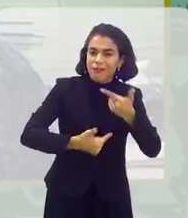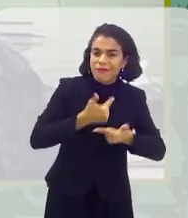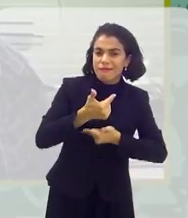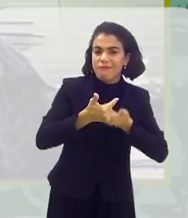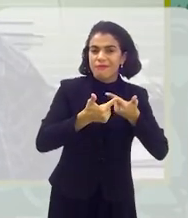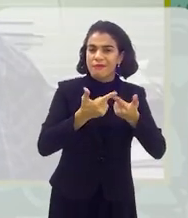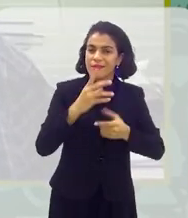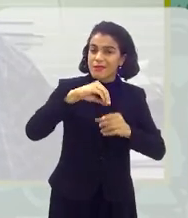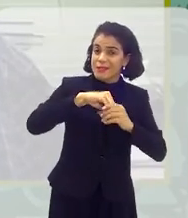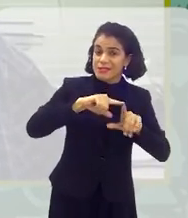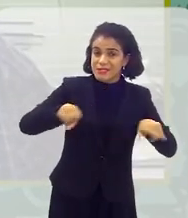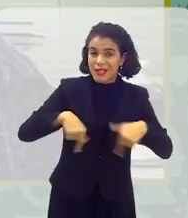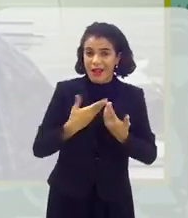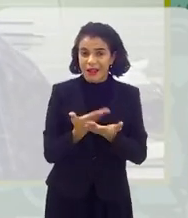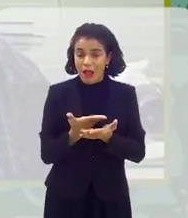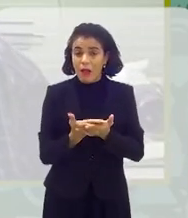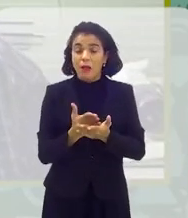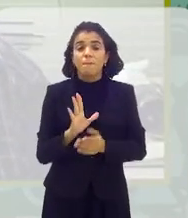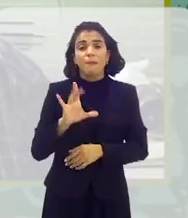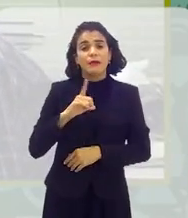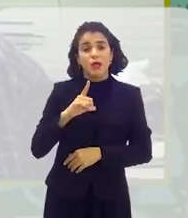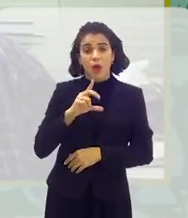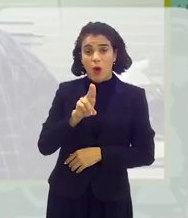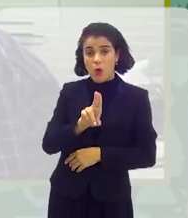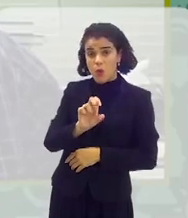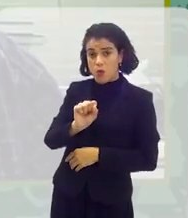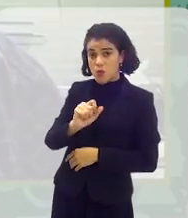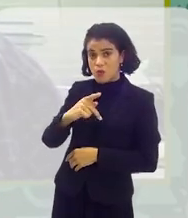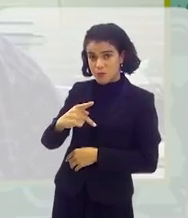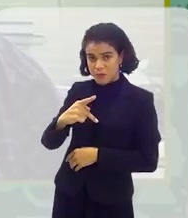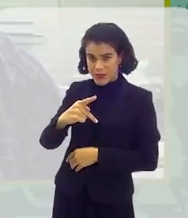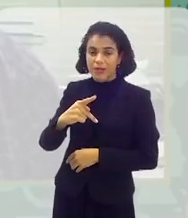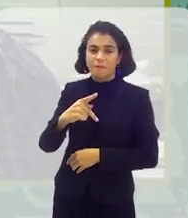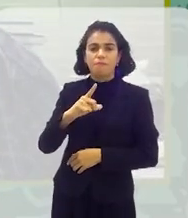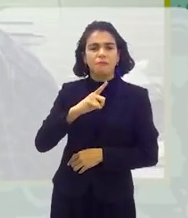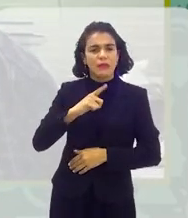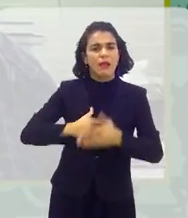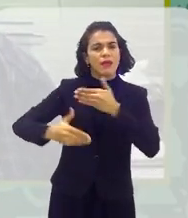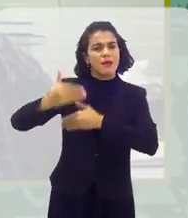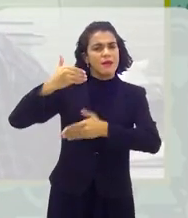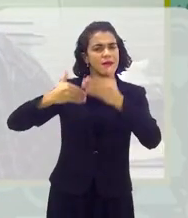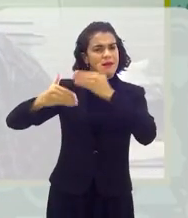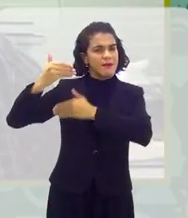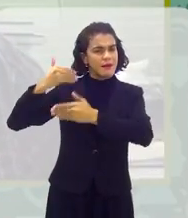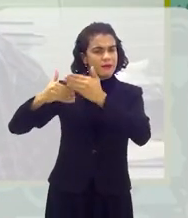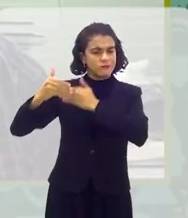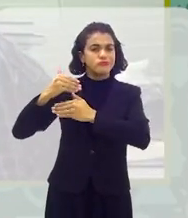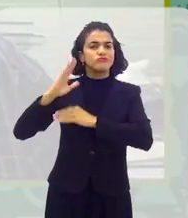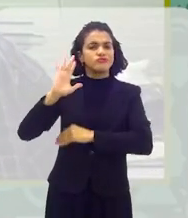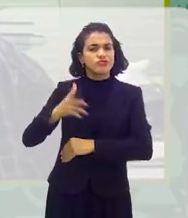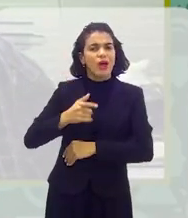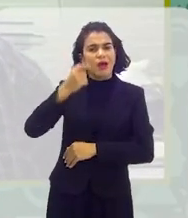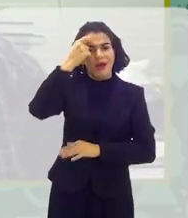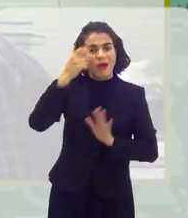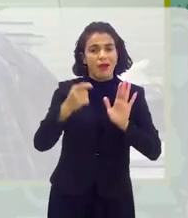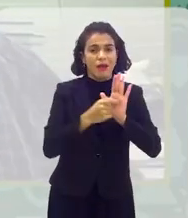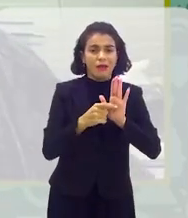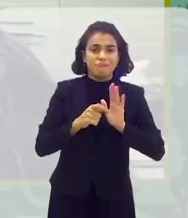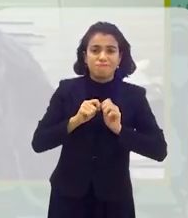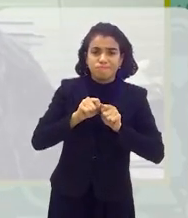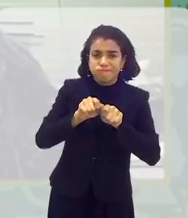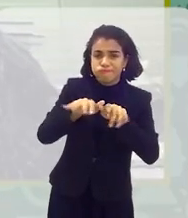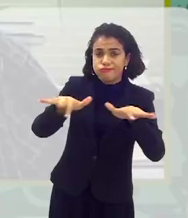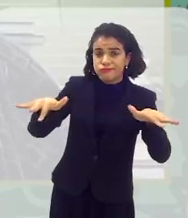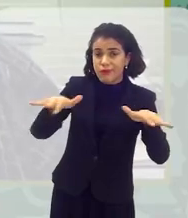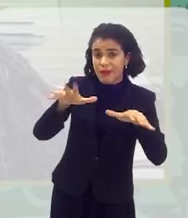Inteligência Artificial a gente tem mais na área de exatas que tem iniciativa dos anos atrás Então você judicial para toda